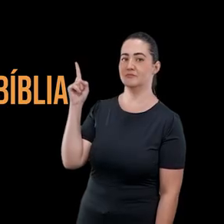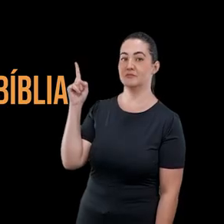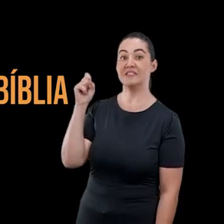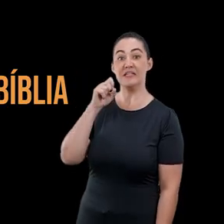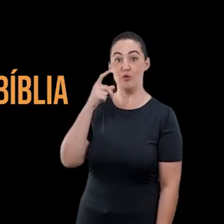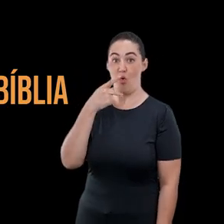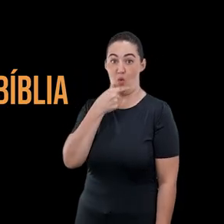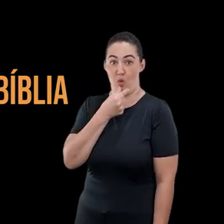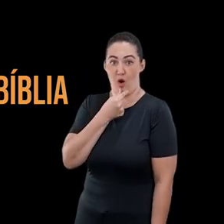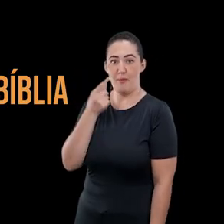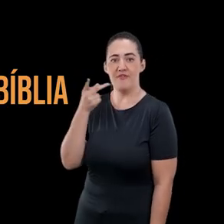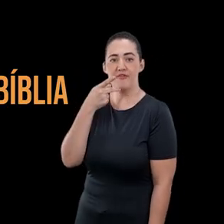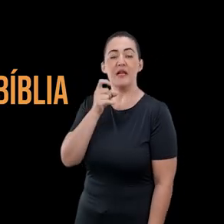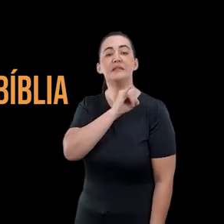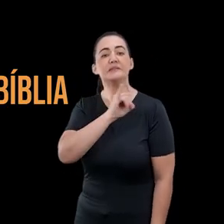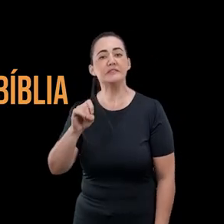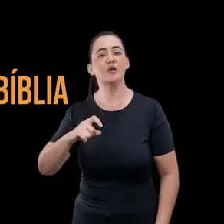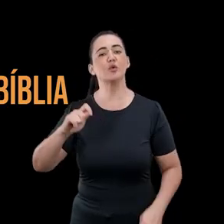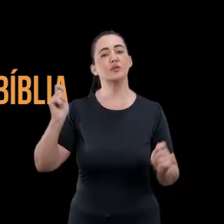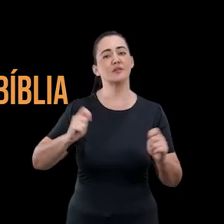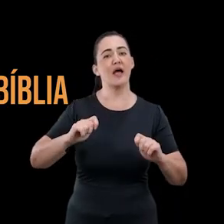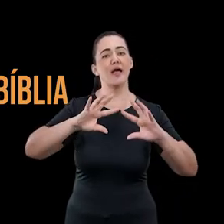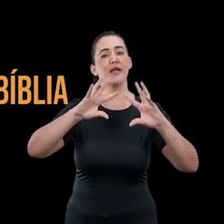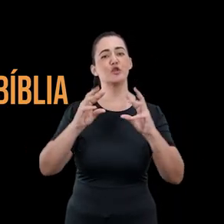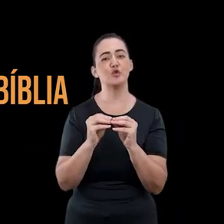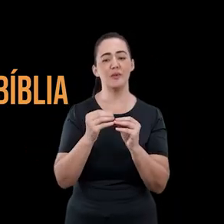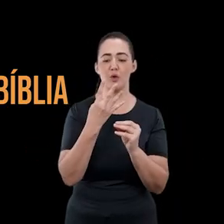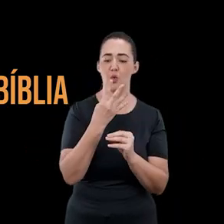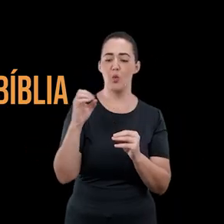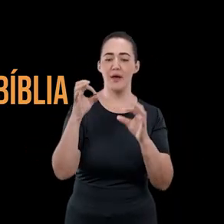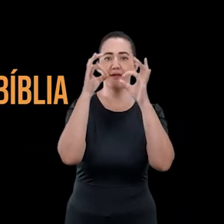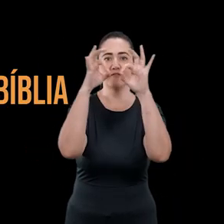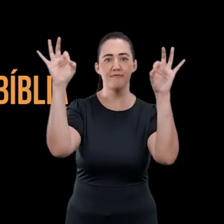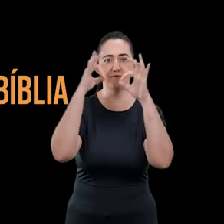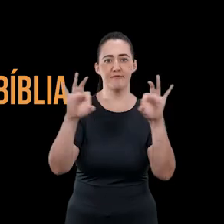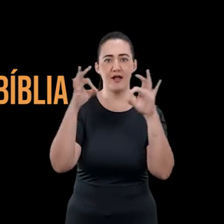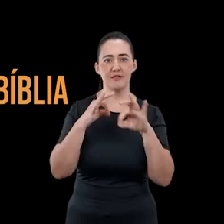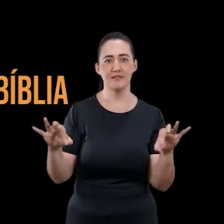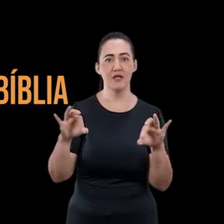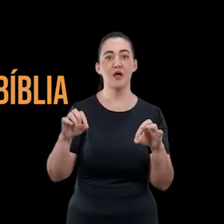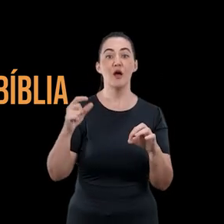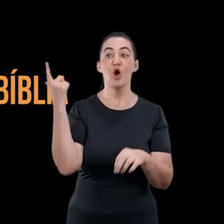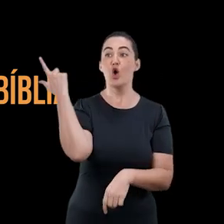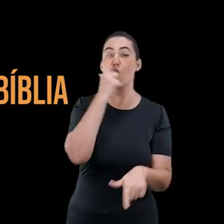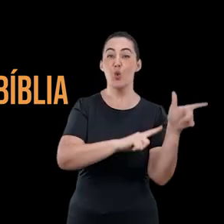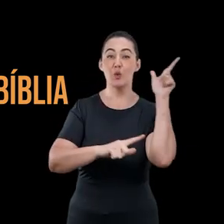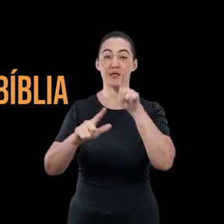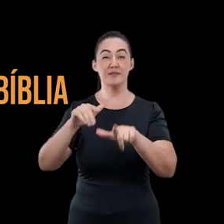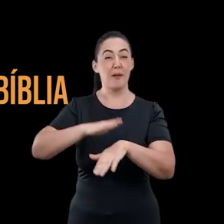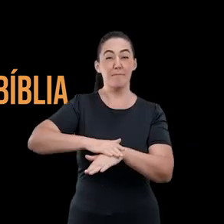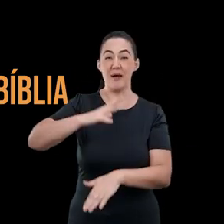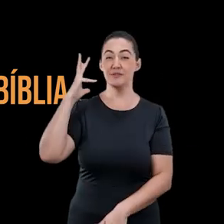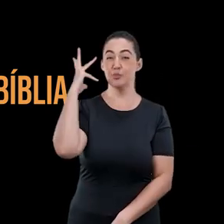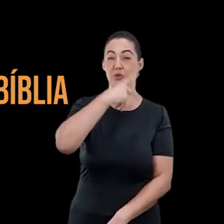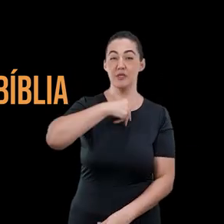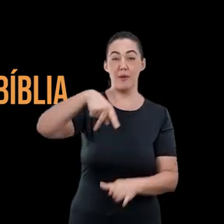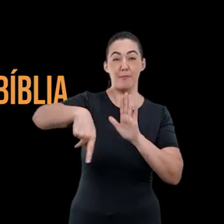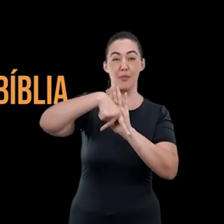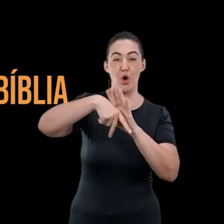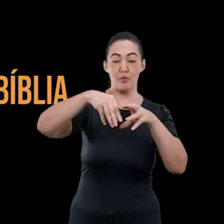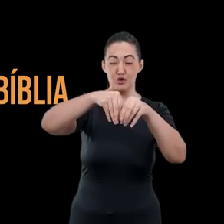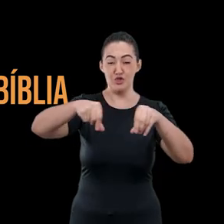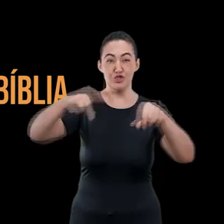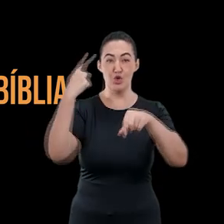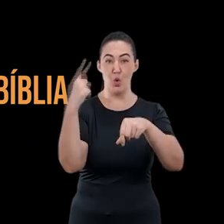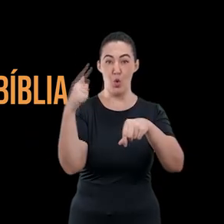eu tivesse que resumir em 40 linhas as conquistas mais autênticas da geologia, eu copiaria o texto